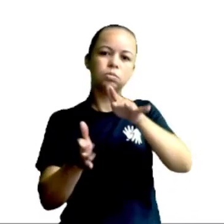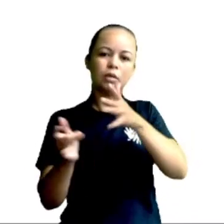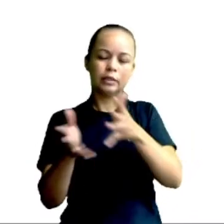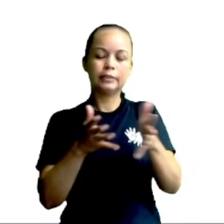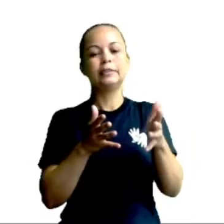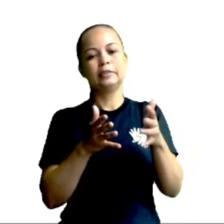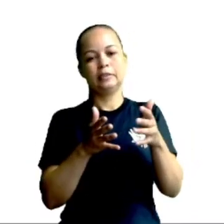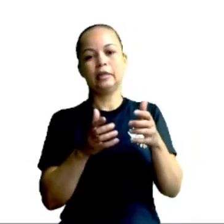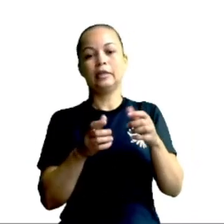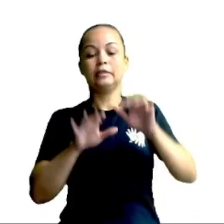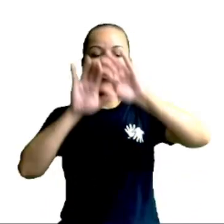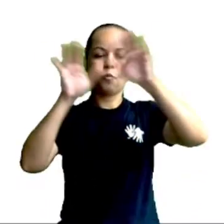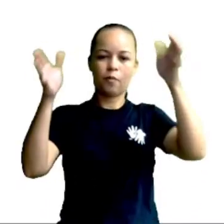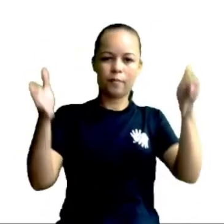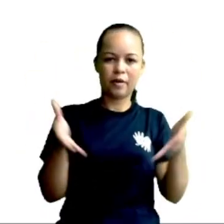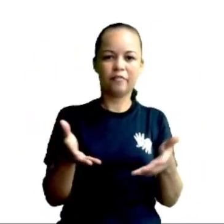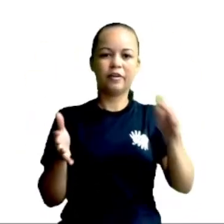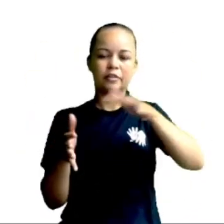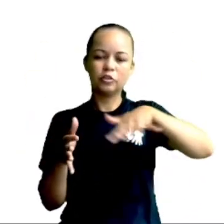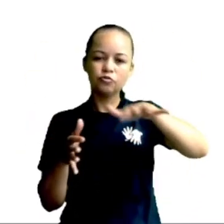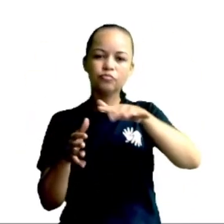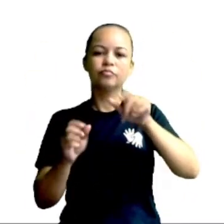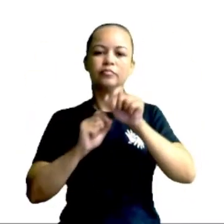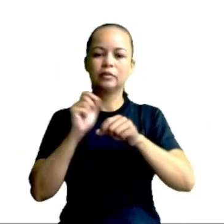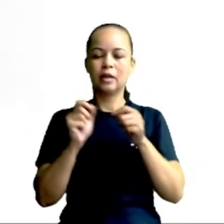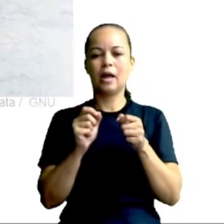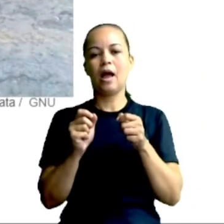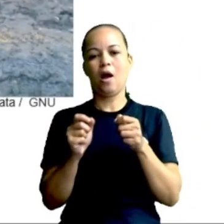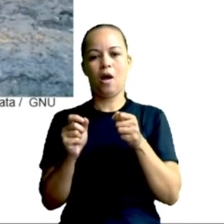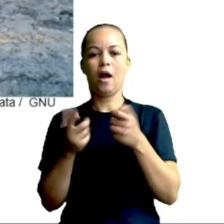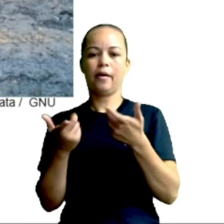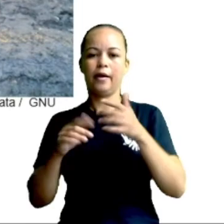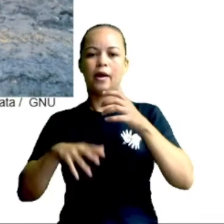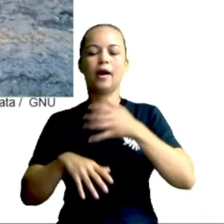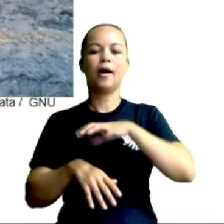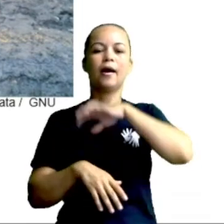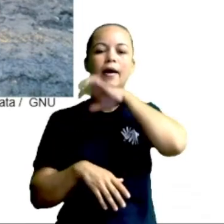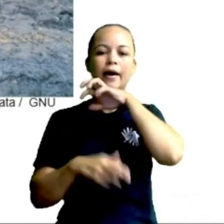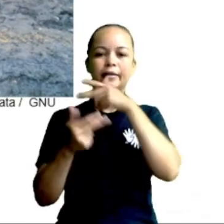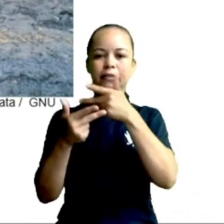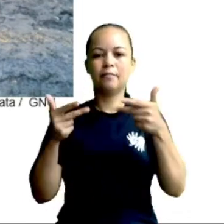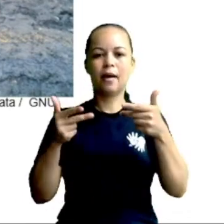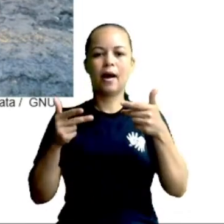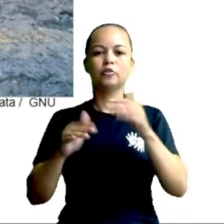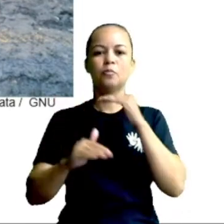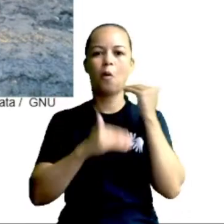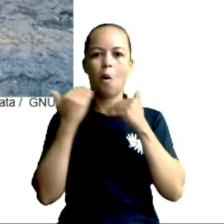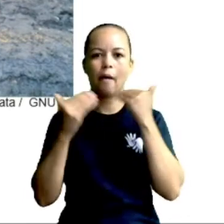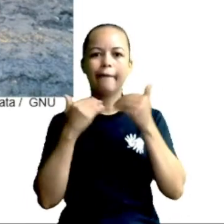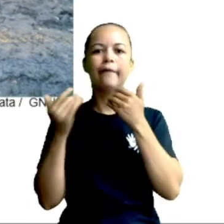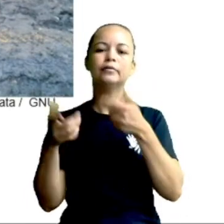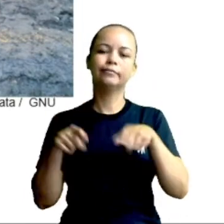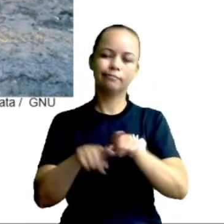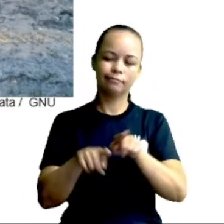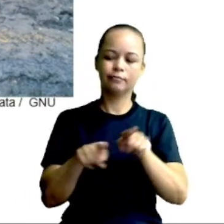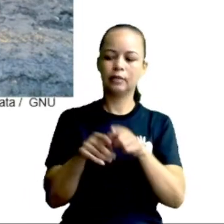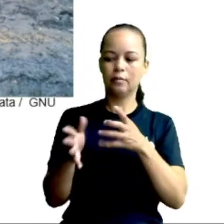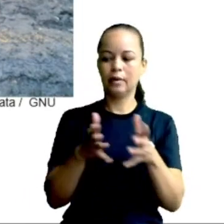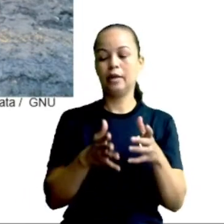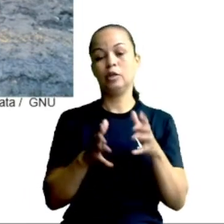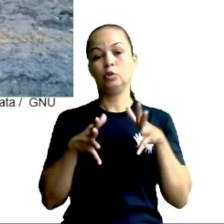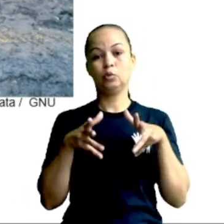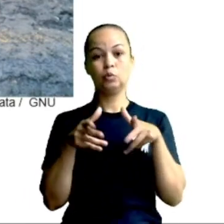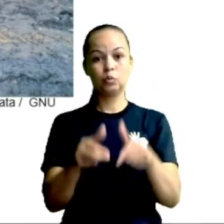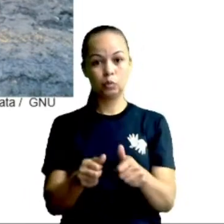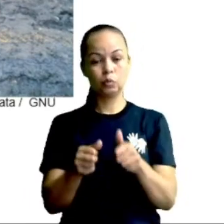repentinas, o efeito estufa, a extinção de espécies. Então, tudo isso, gente, ele vai ter um